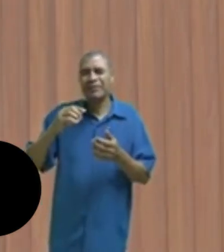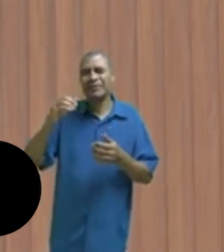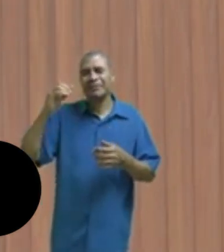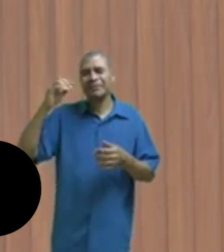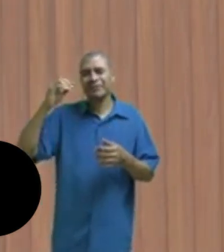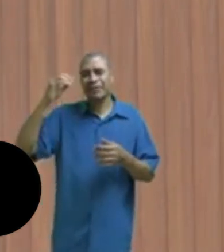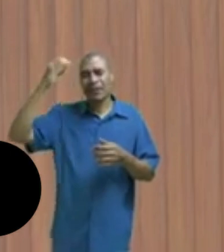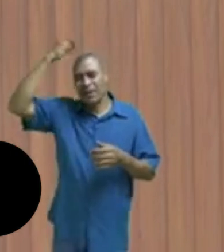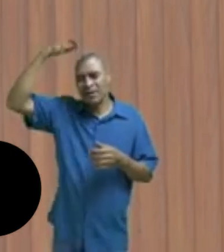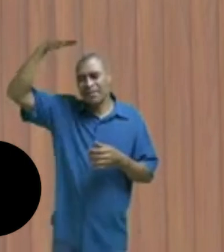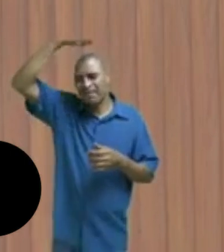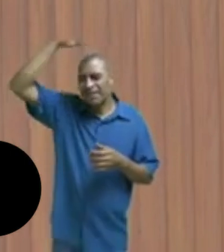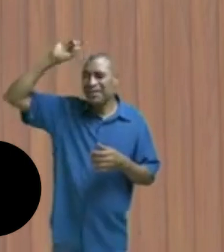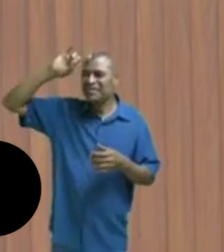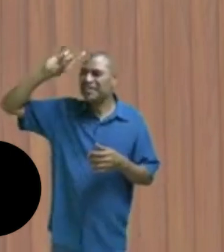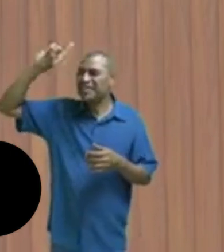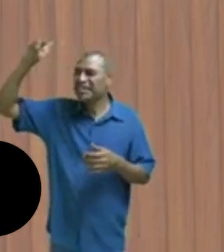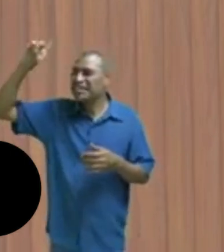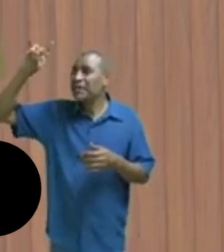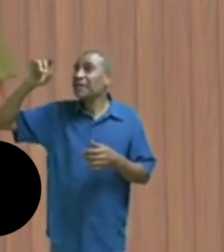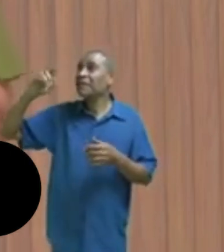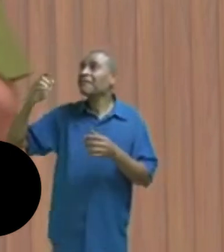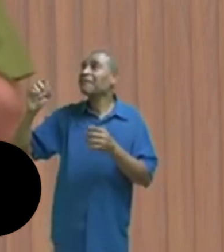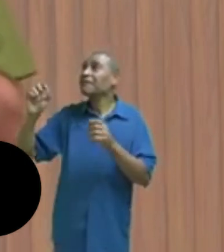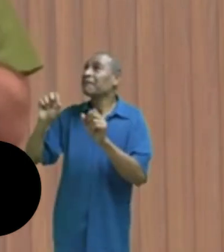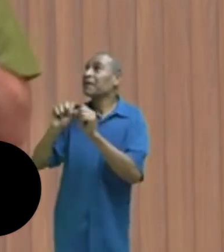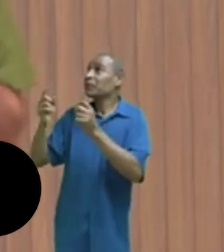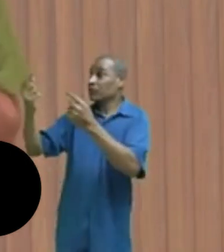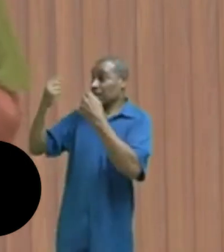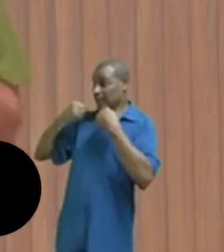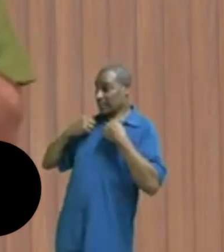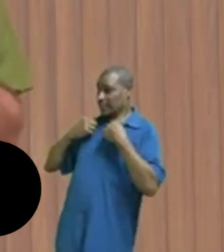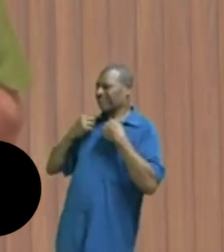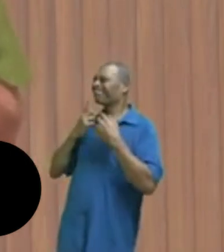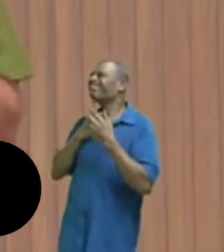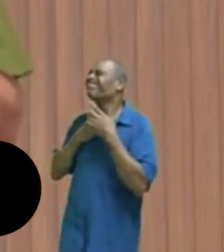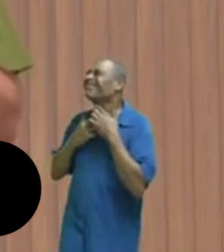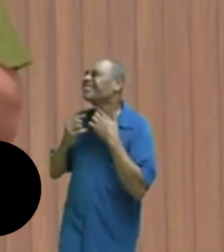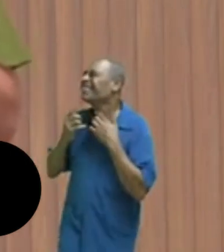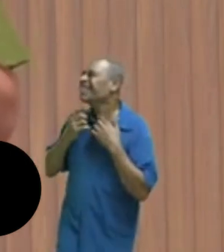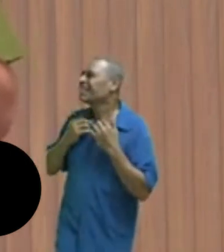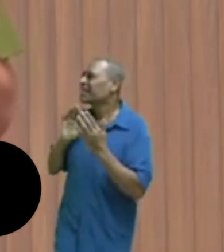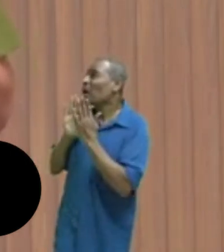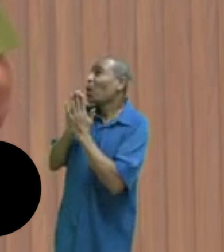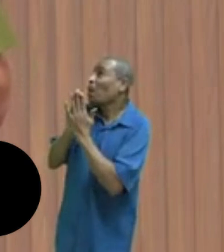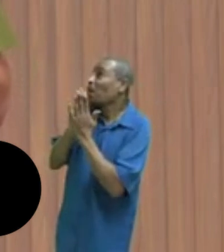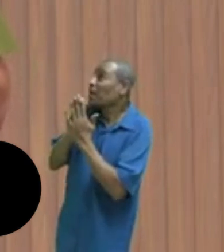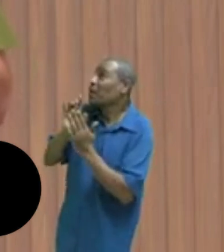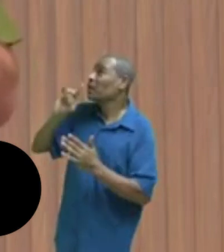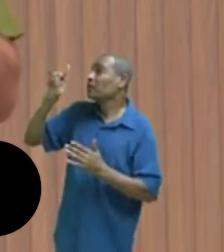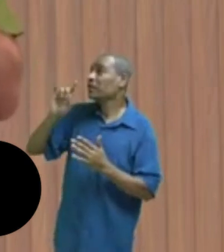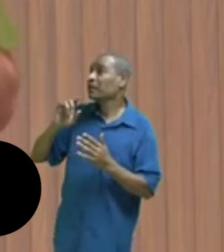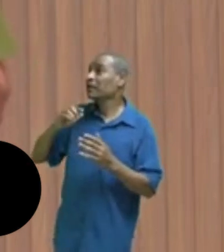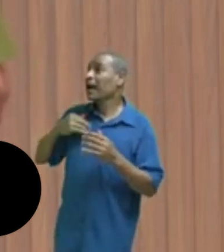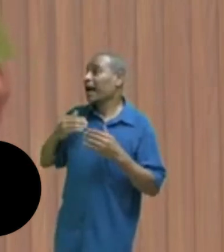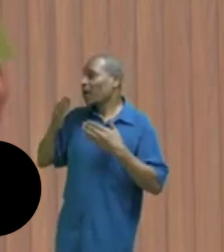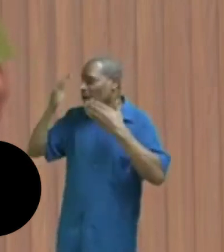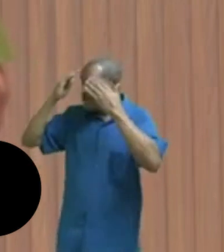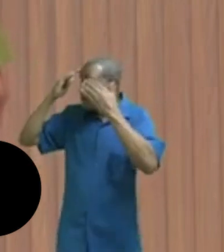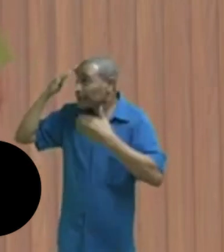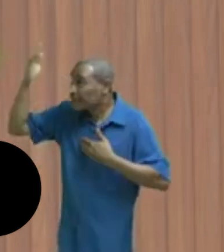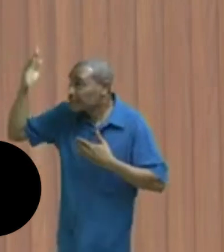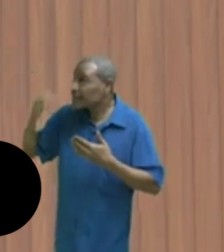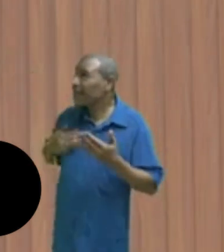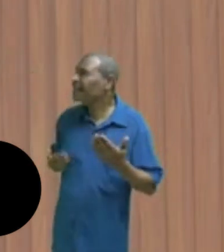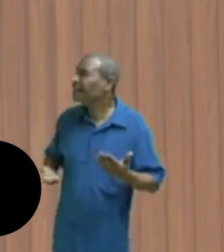nos leva a querer, a desejar, servir, trabalhar, colaborar, cooperar